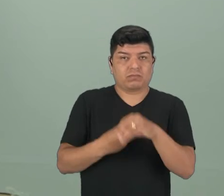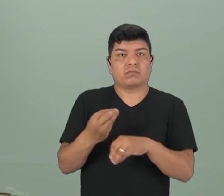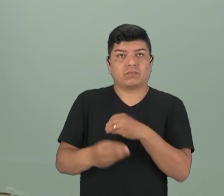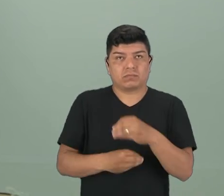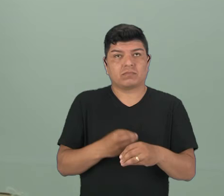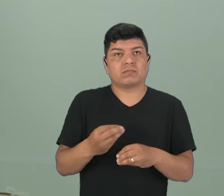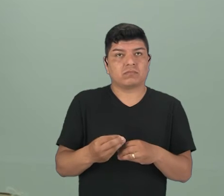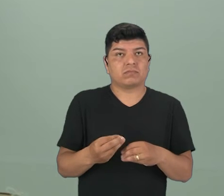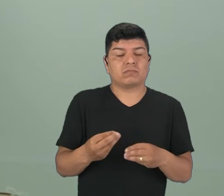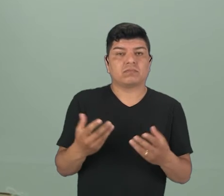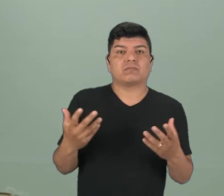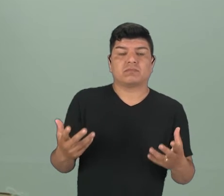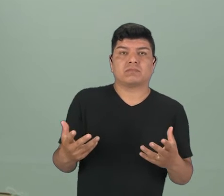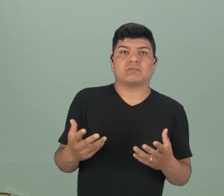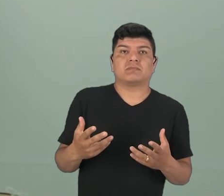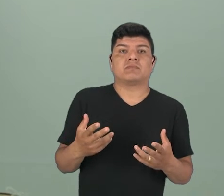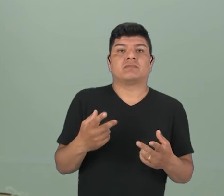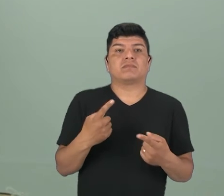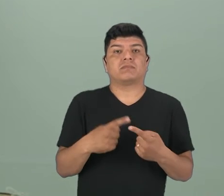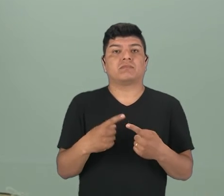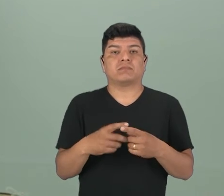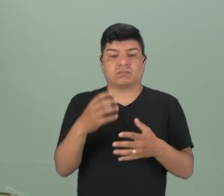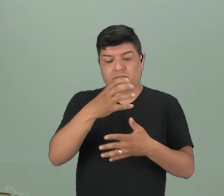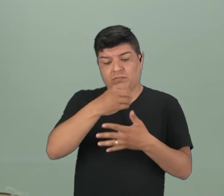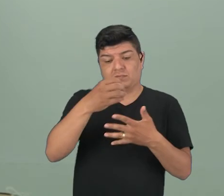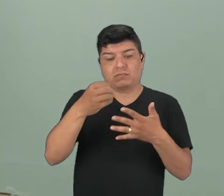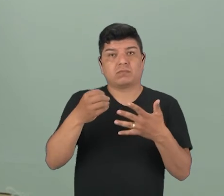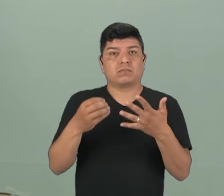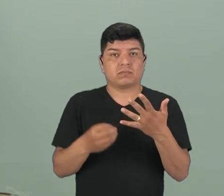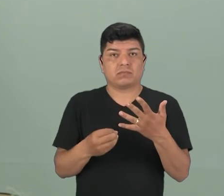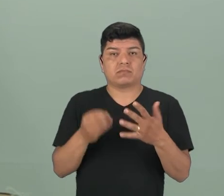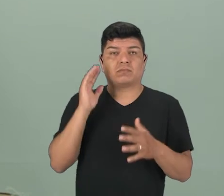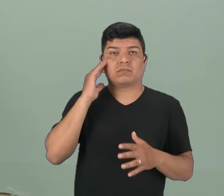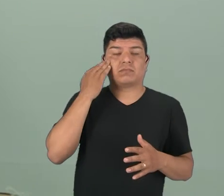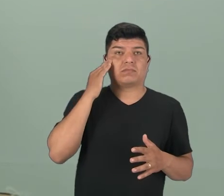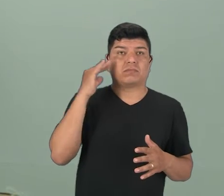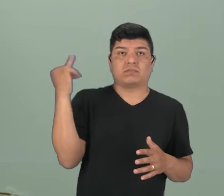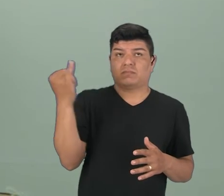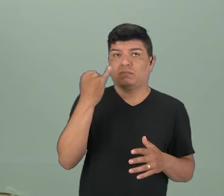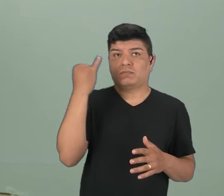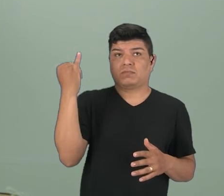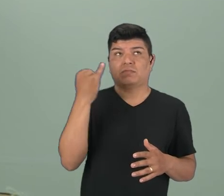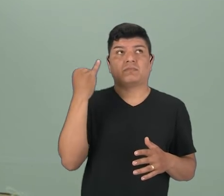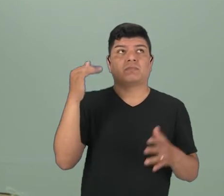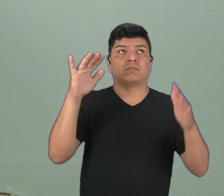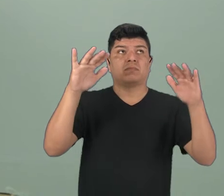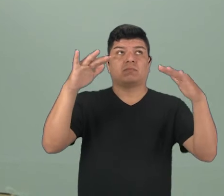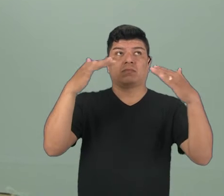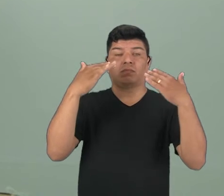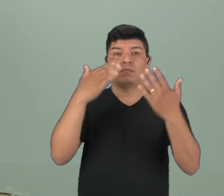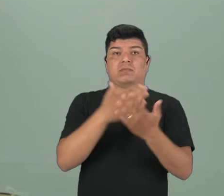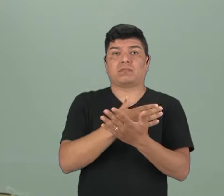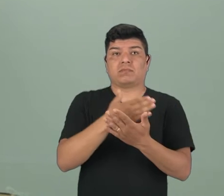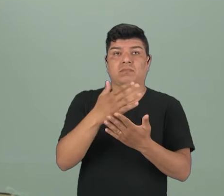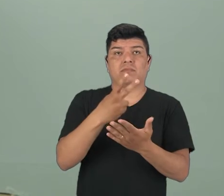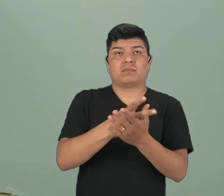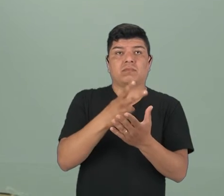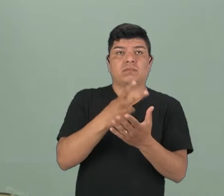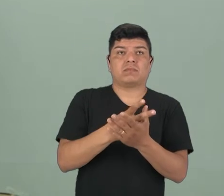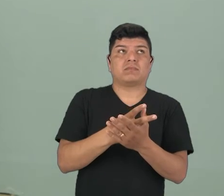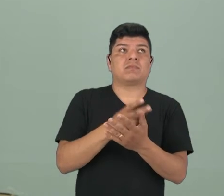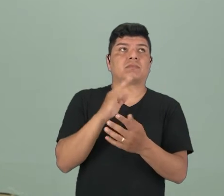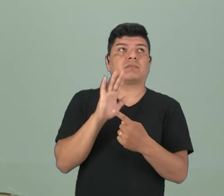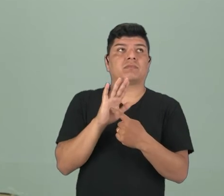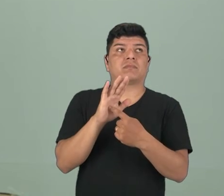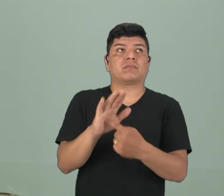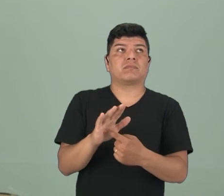cadeia alimentar aí? Isso é uma cadeia alimentar. Para a gente entender essa importância, então vamos lá. A gente começa sempre com um